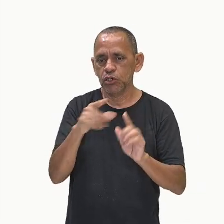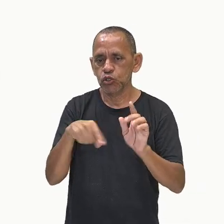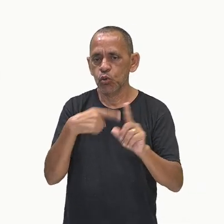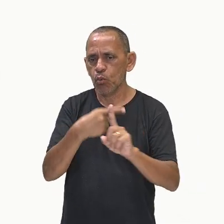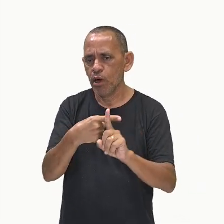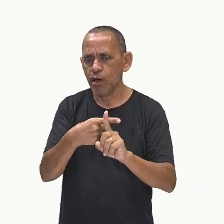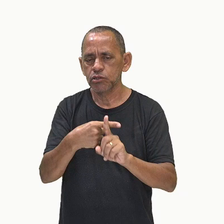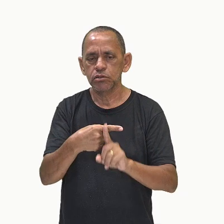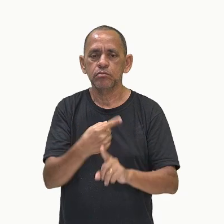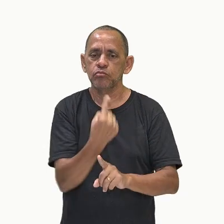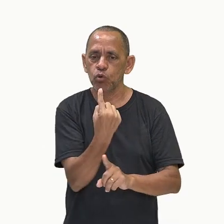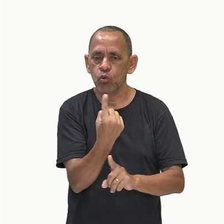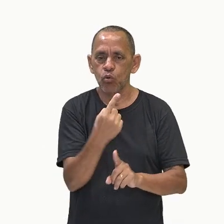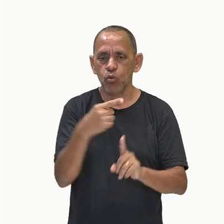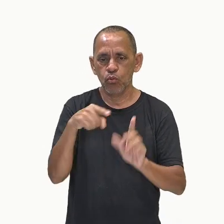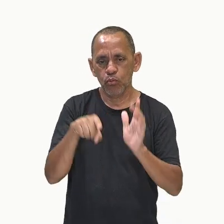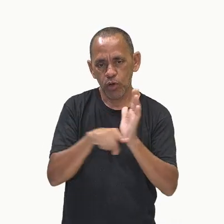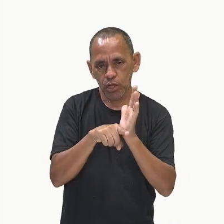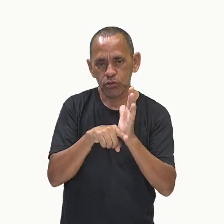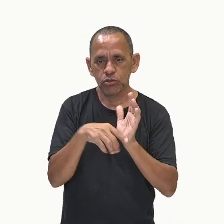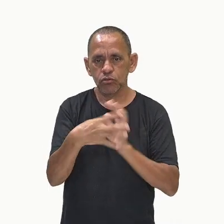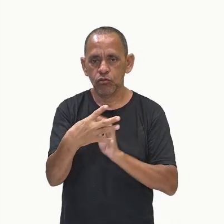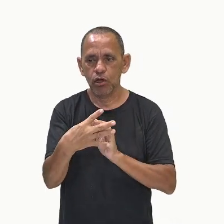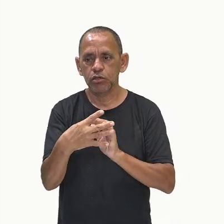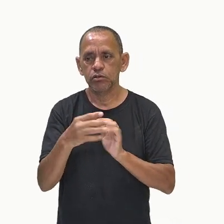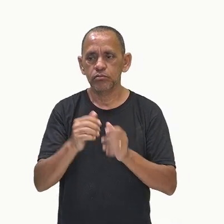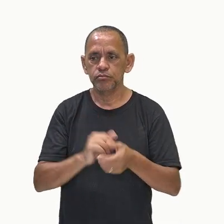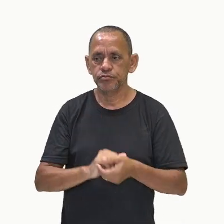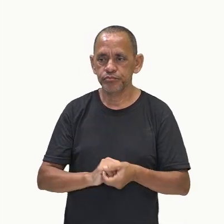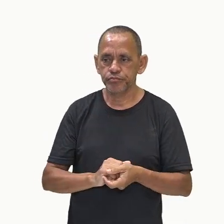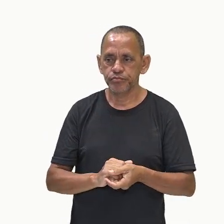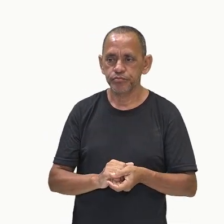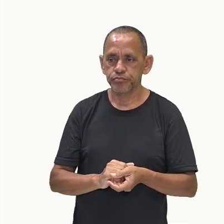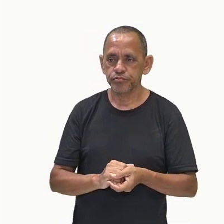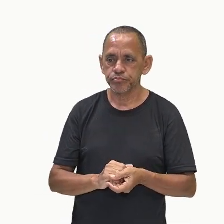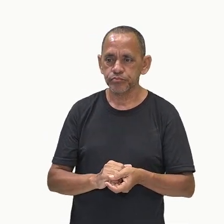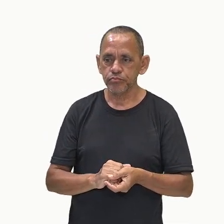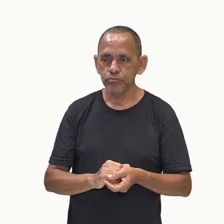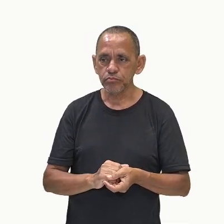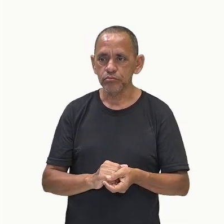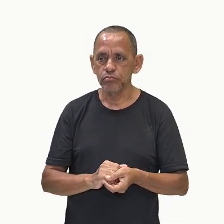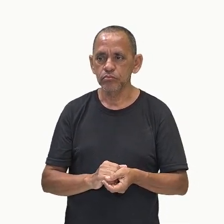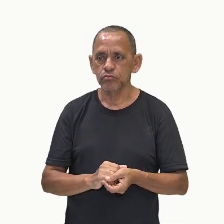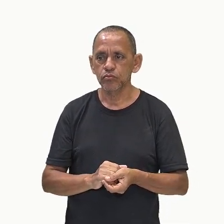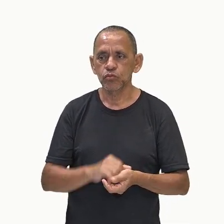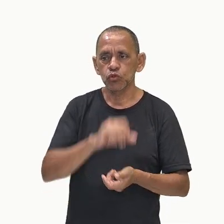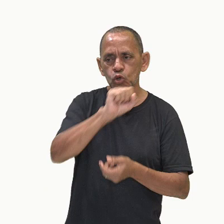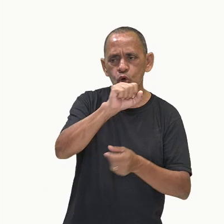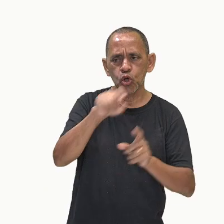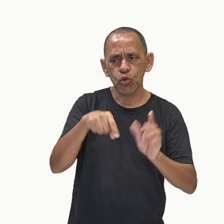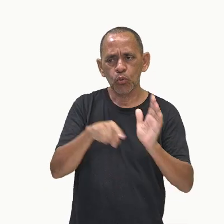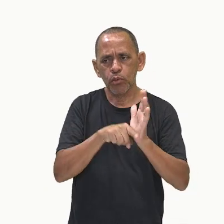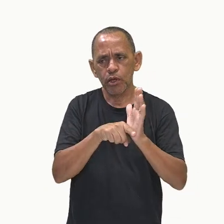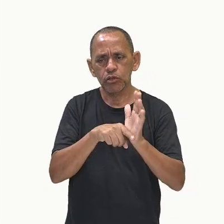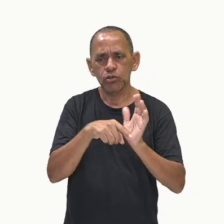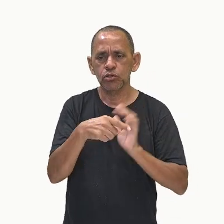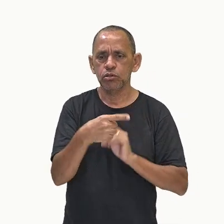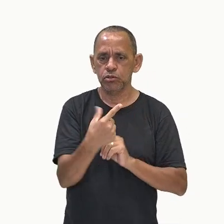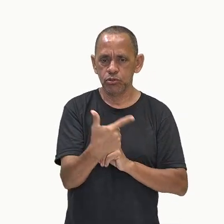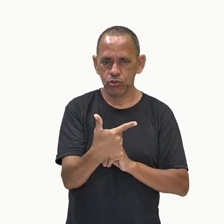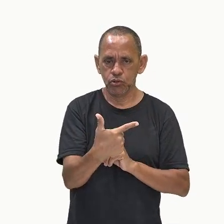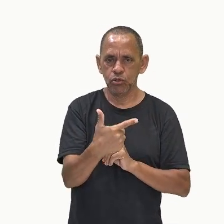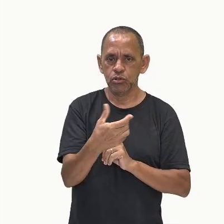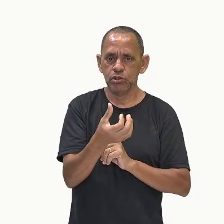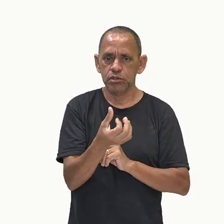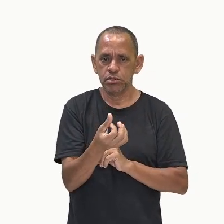menos 4. Sempre ao final menos o inicial. Então, a distância vai ser igual 8 menos 2 ao quadrado, 6, mais 1 menos 4,